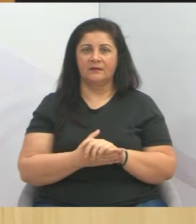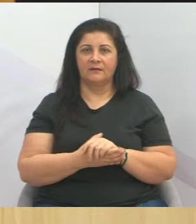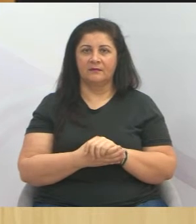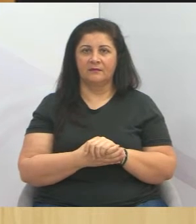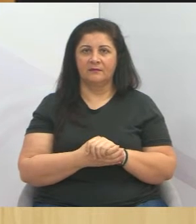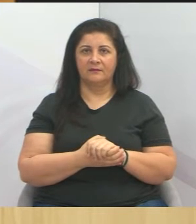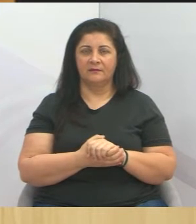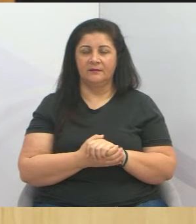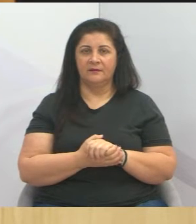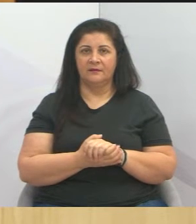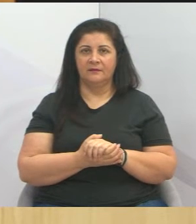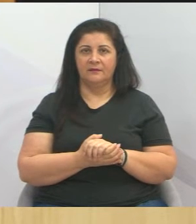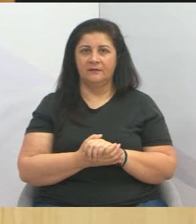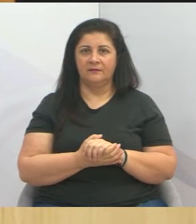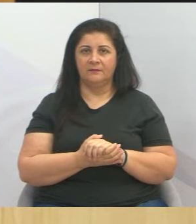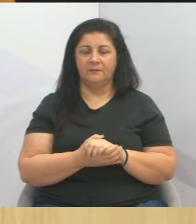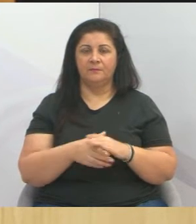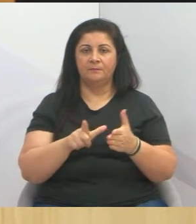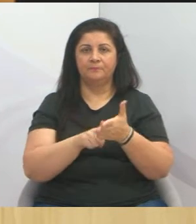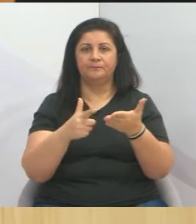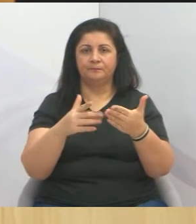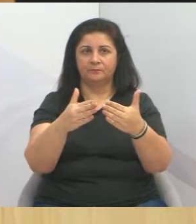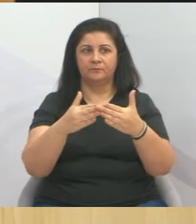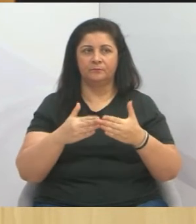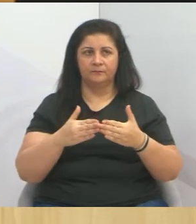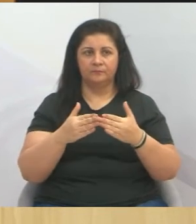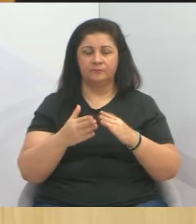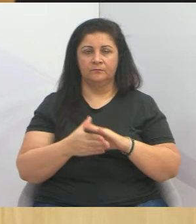Flávio o requerimento